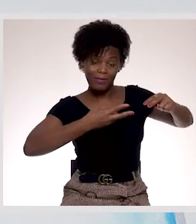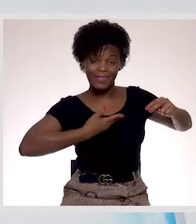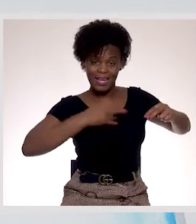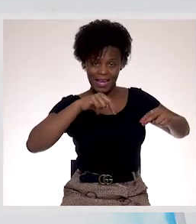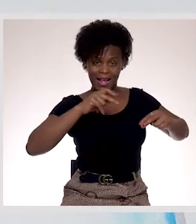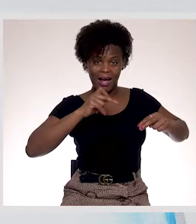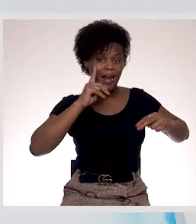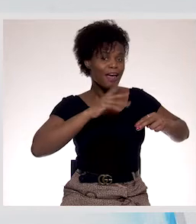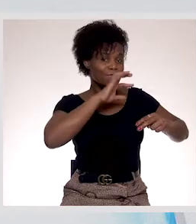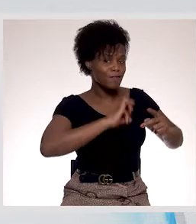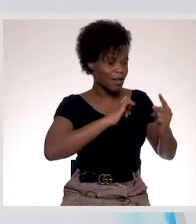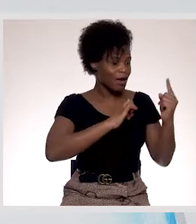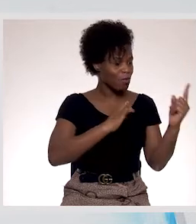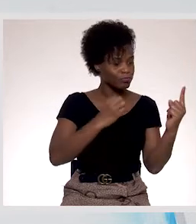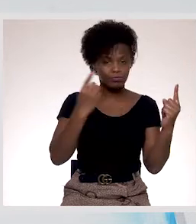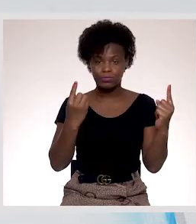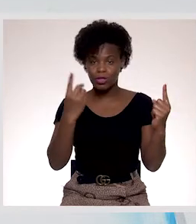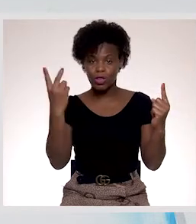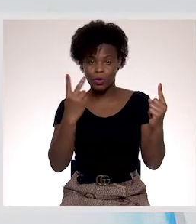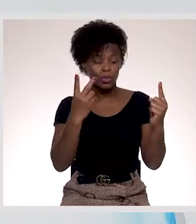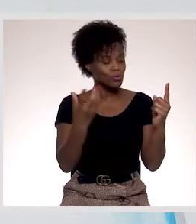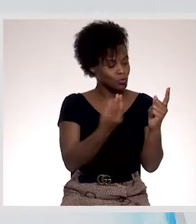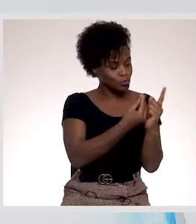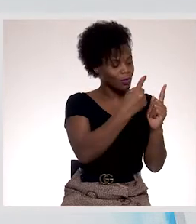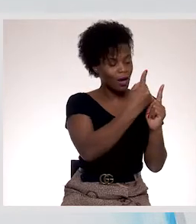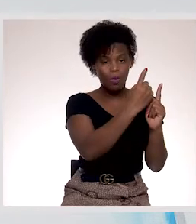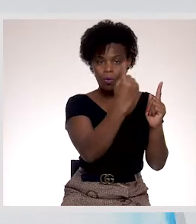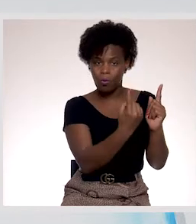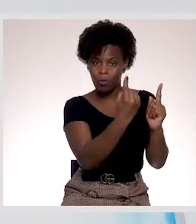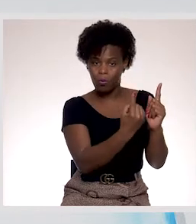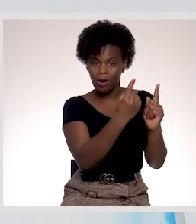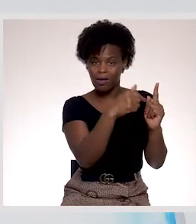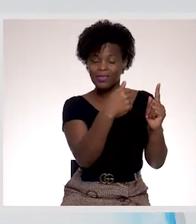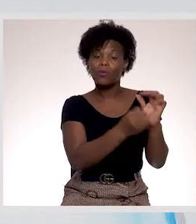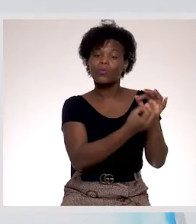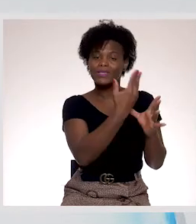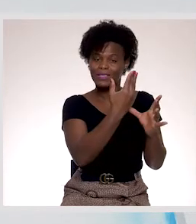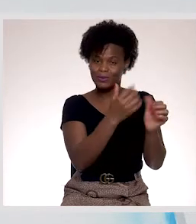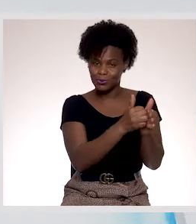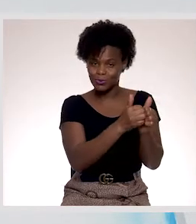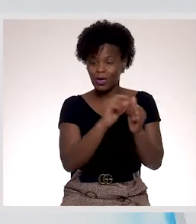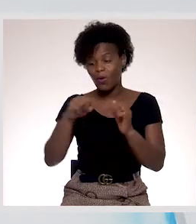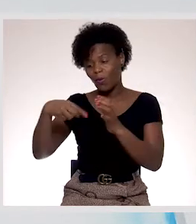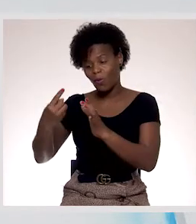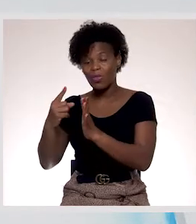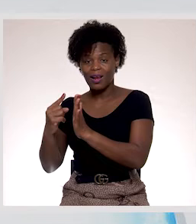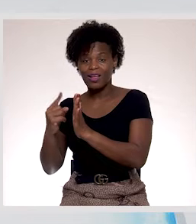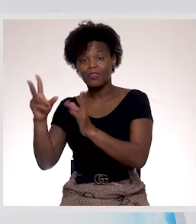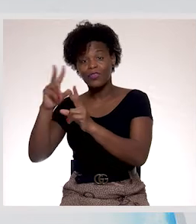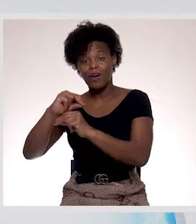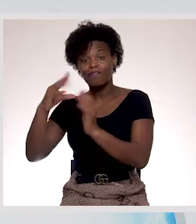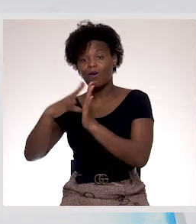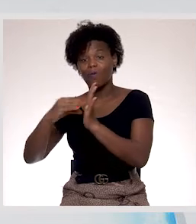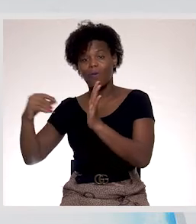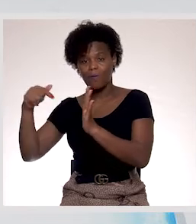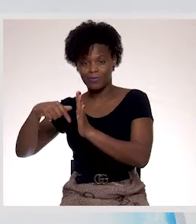DNA filhas em que cada uma delas vai carregar consigo uma cadeia original. E a outra cadeia é uma cadeia